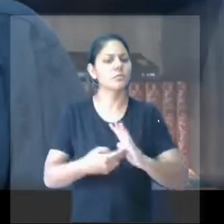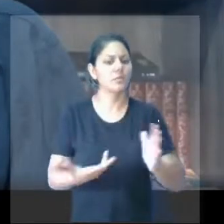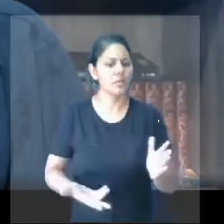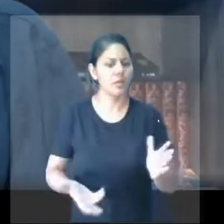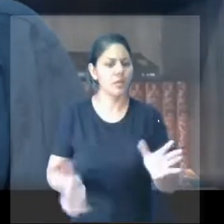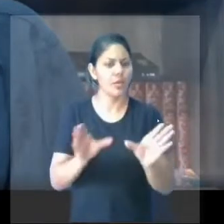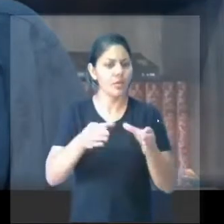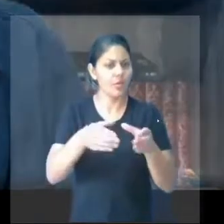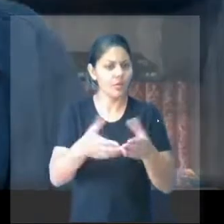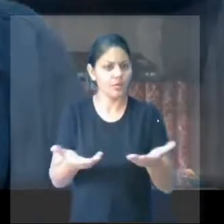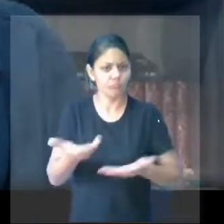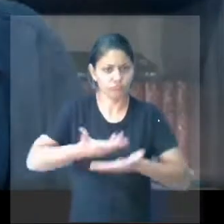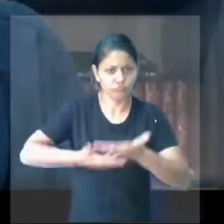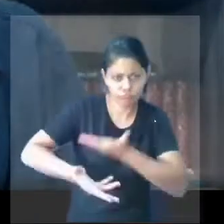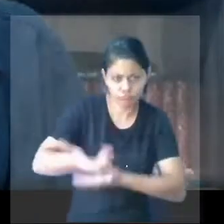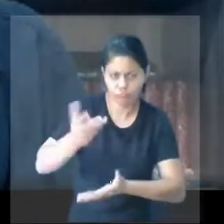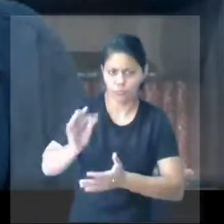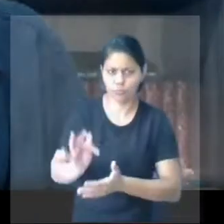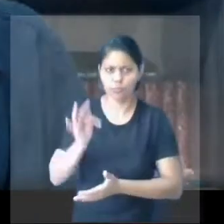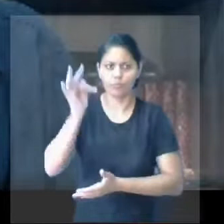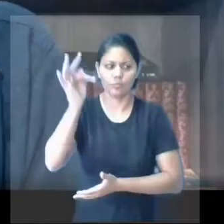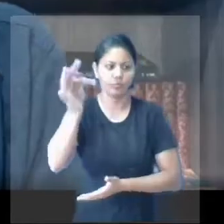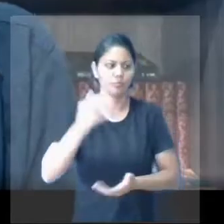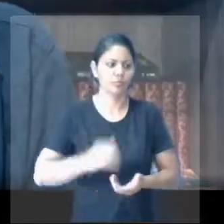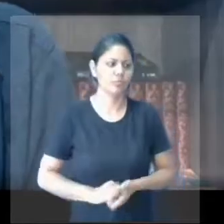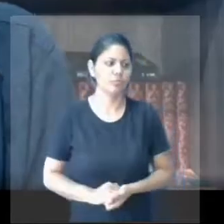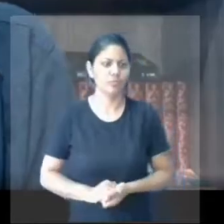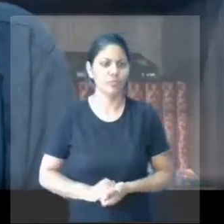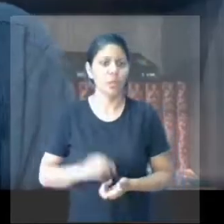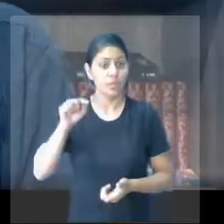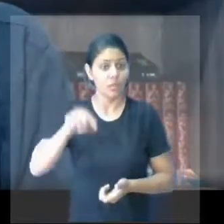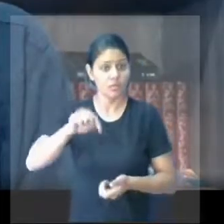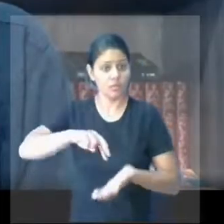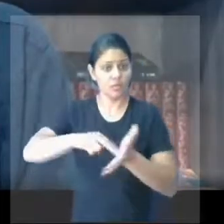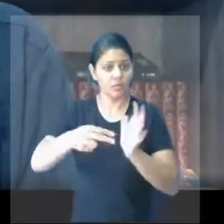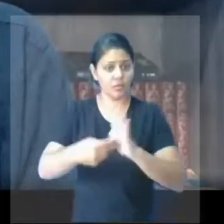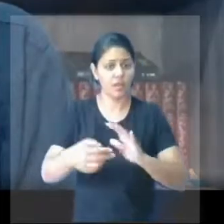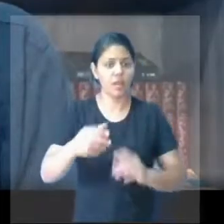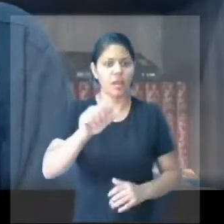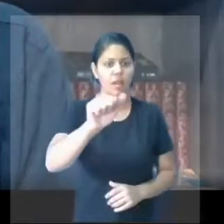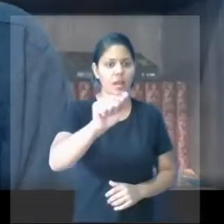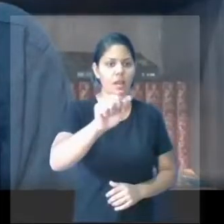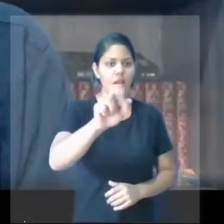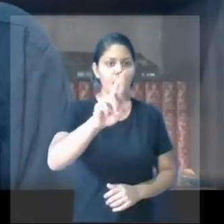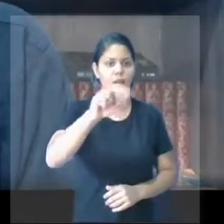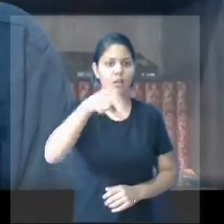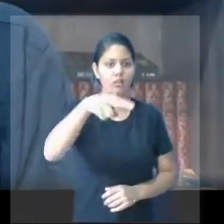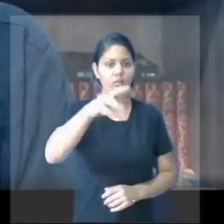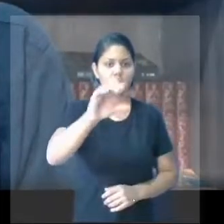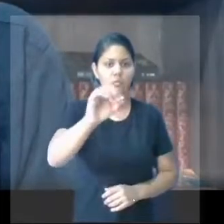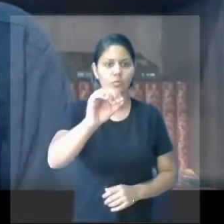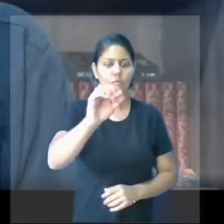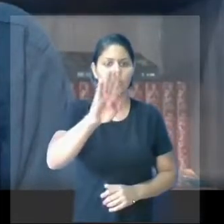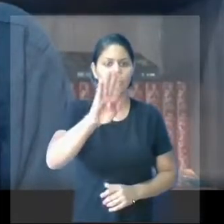intelectuais que retransmite isso ao longo do tempo. Essa é a concepção do Arnold Bennett, né? Que traz esse conceito.